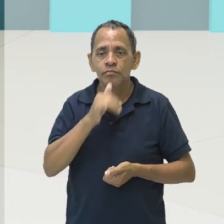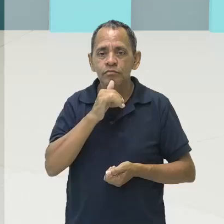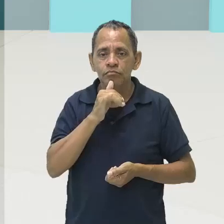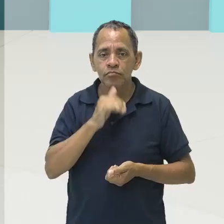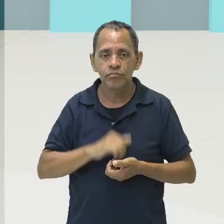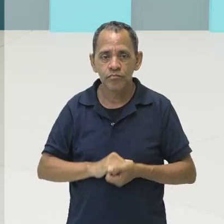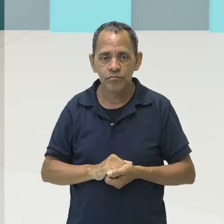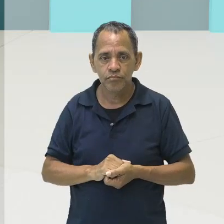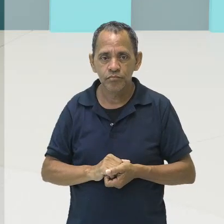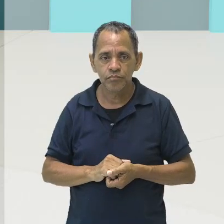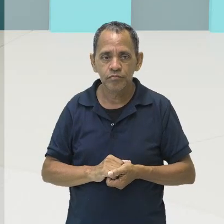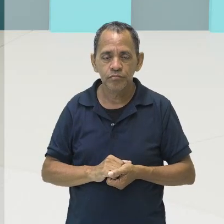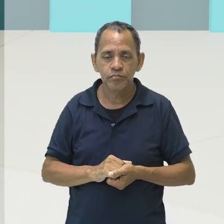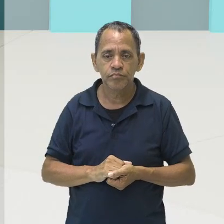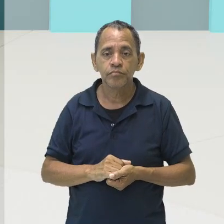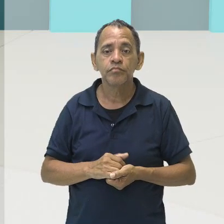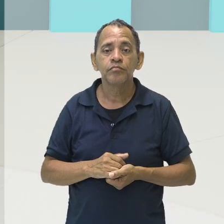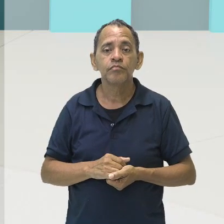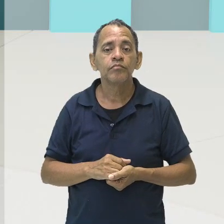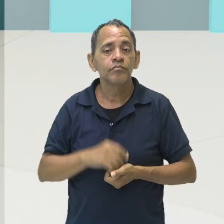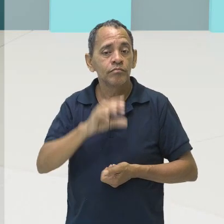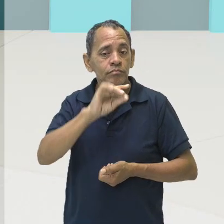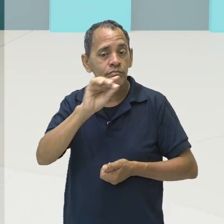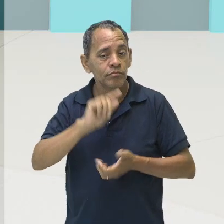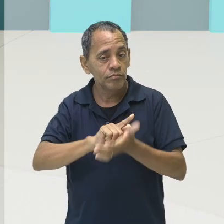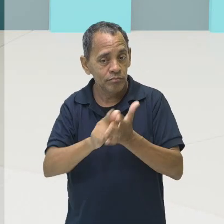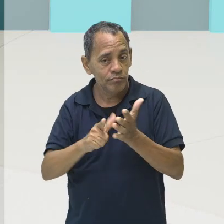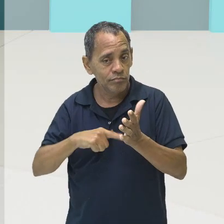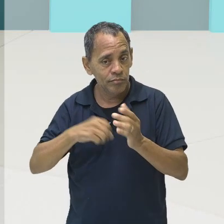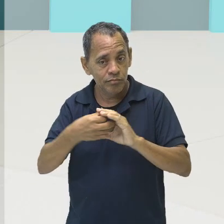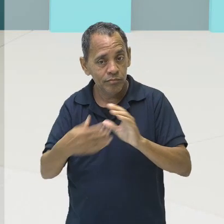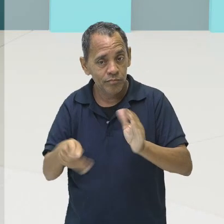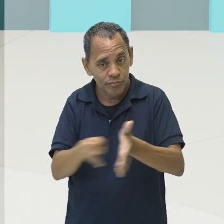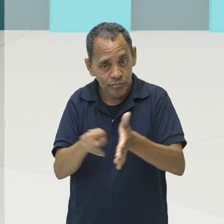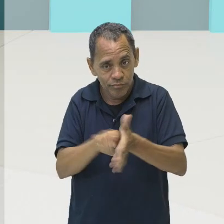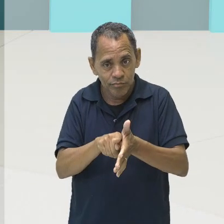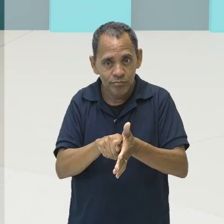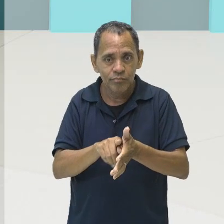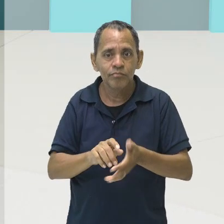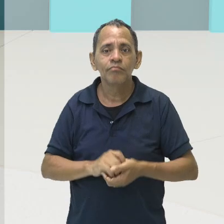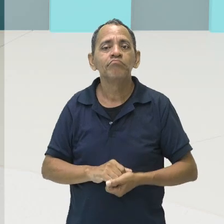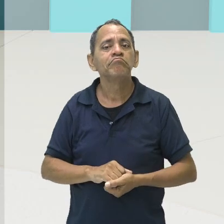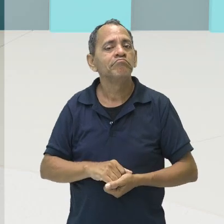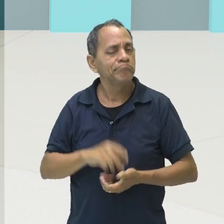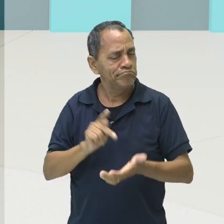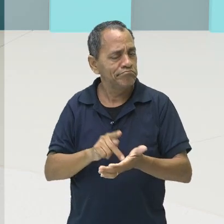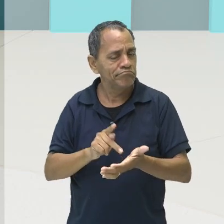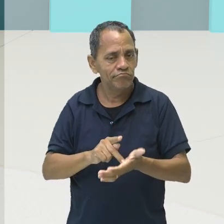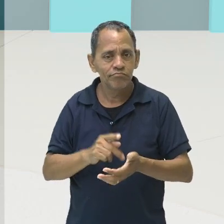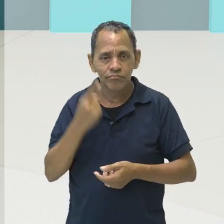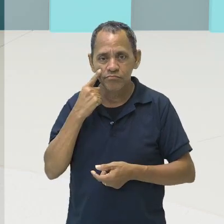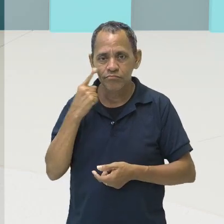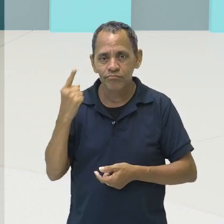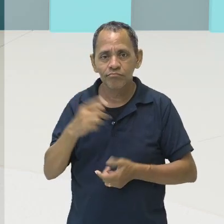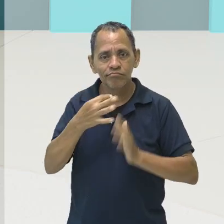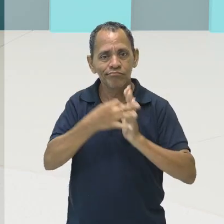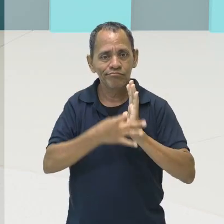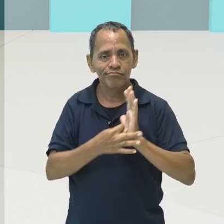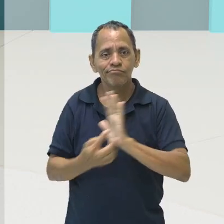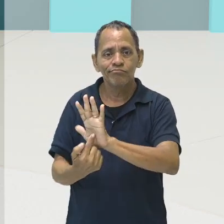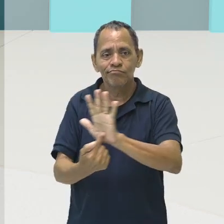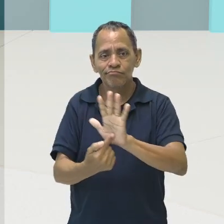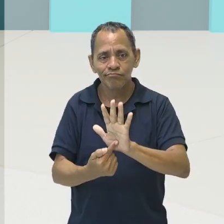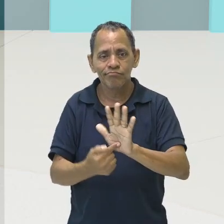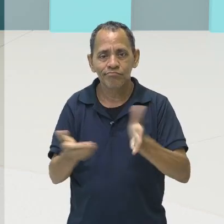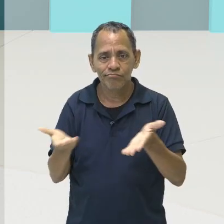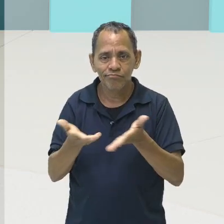só. Cada gênero tem sua característica, isso mesmo. Vejam só o texto que eu trouxe para vocês